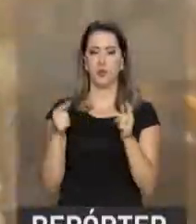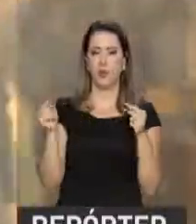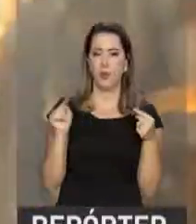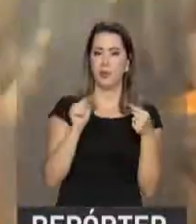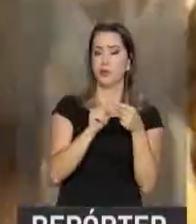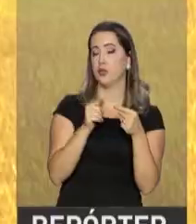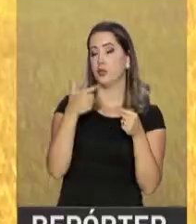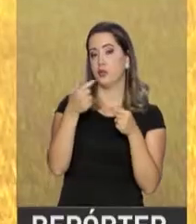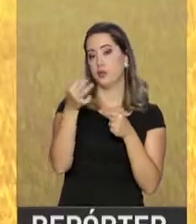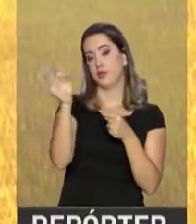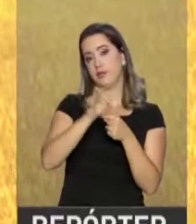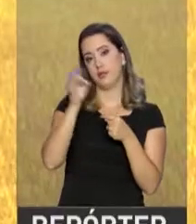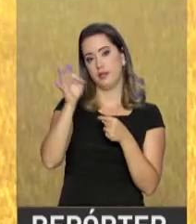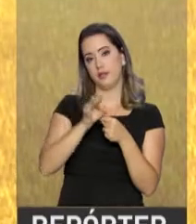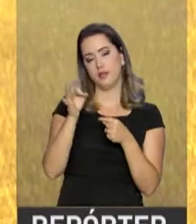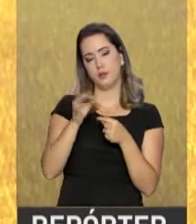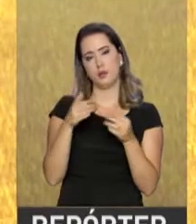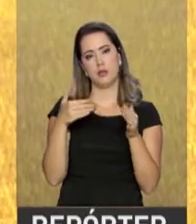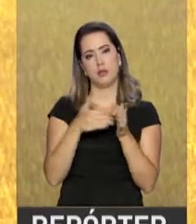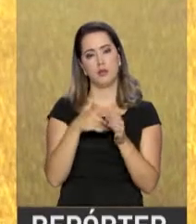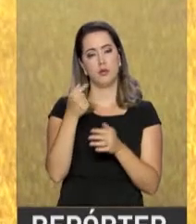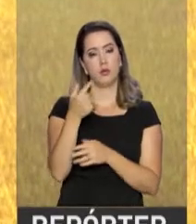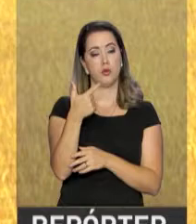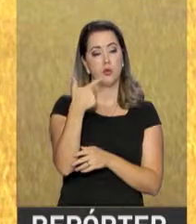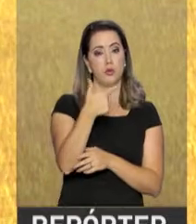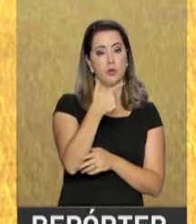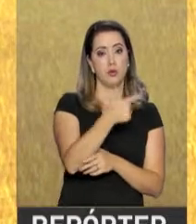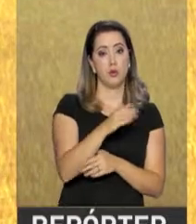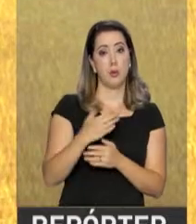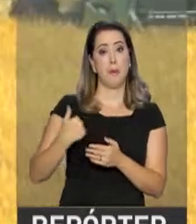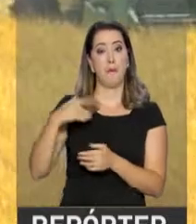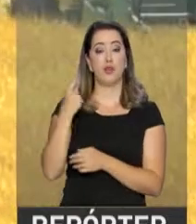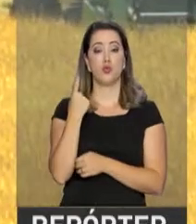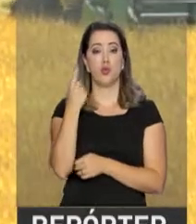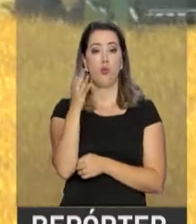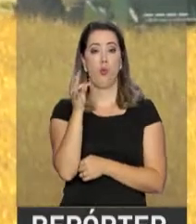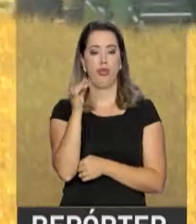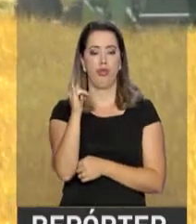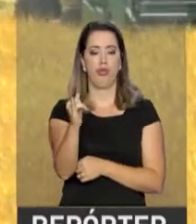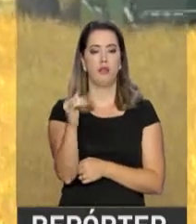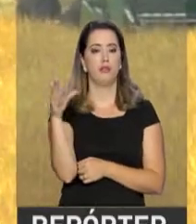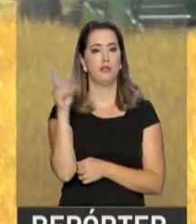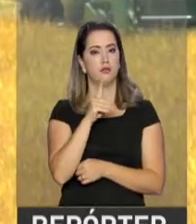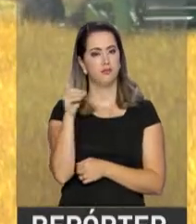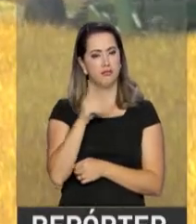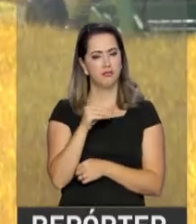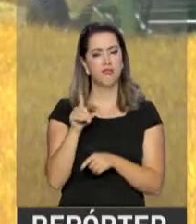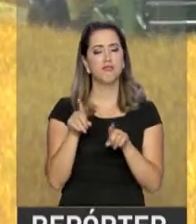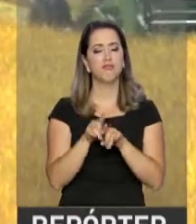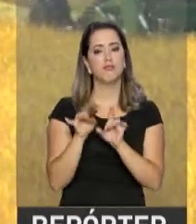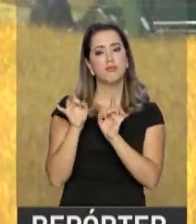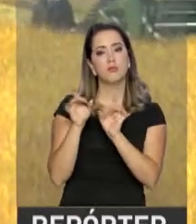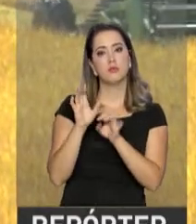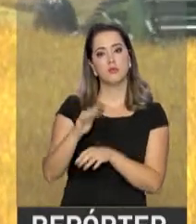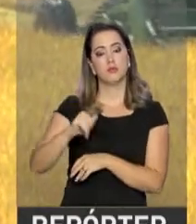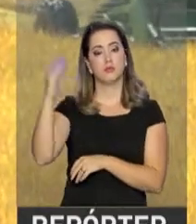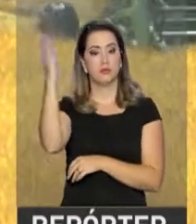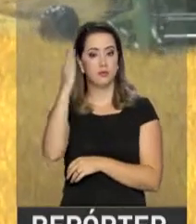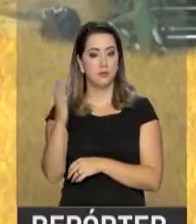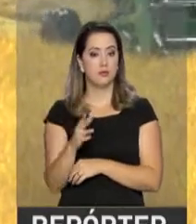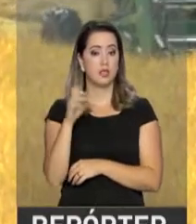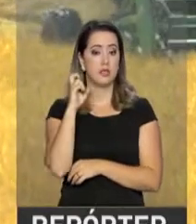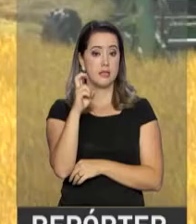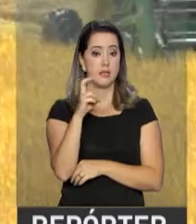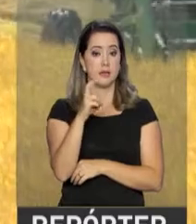2022 com faturamento de mais de 1 trilhão de dólares e as exportações estão concentradas em cinco países